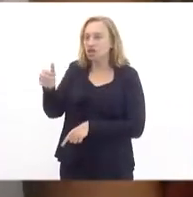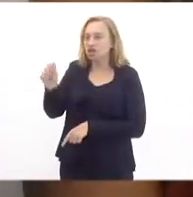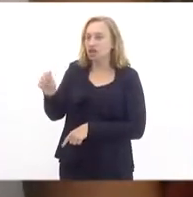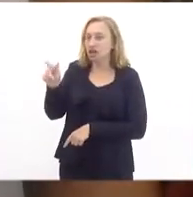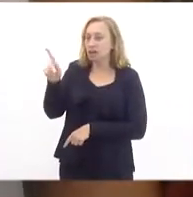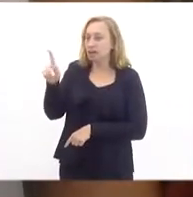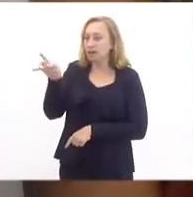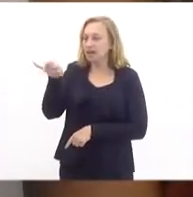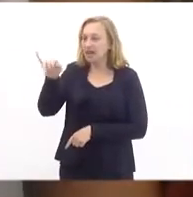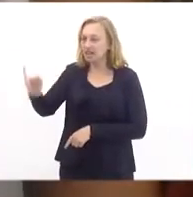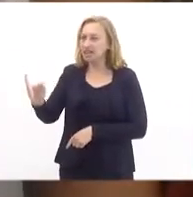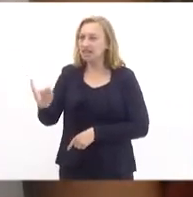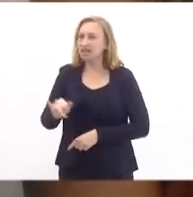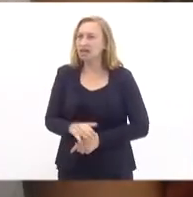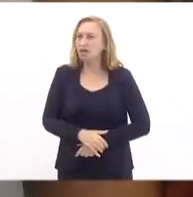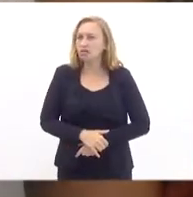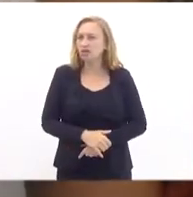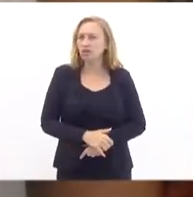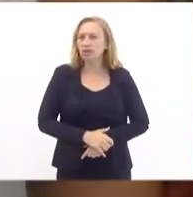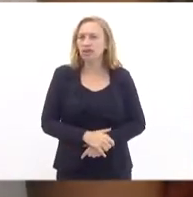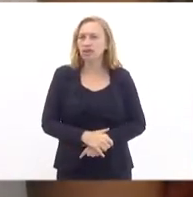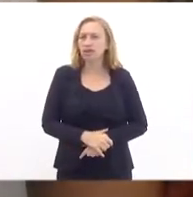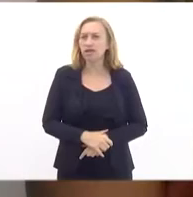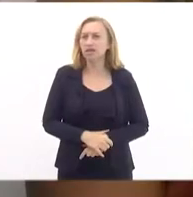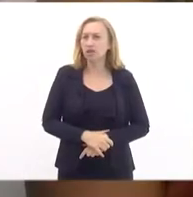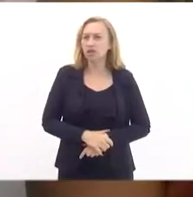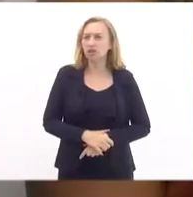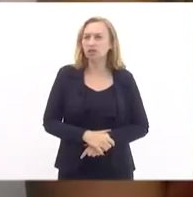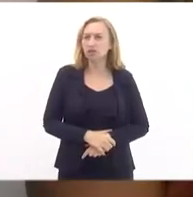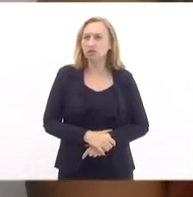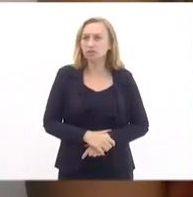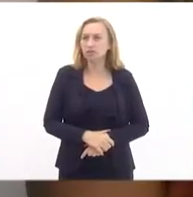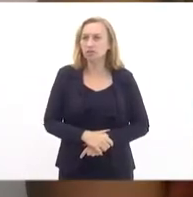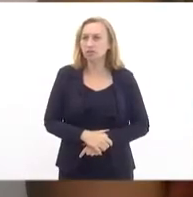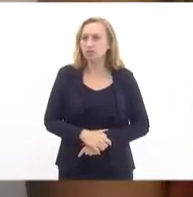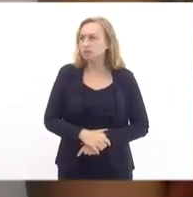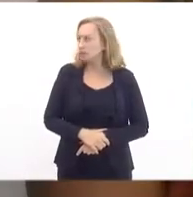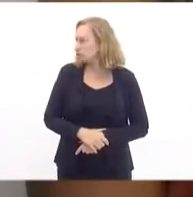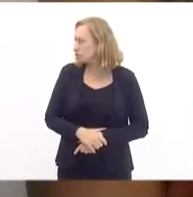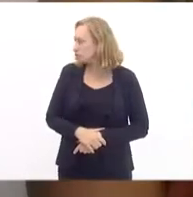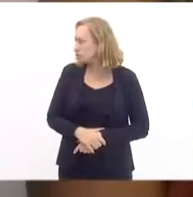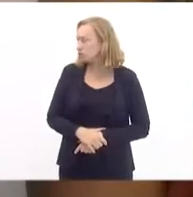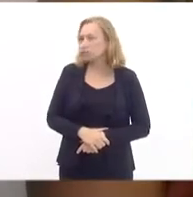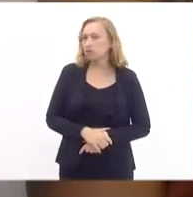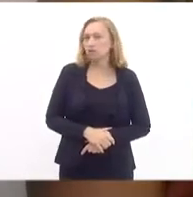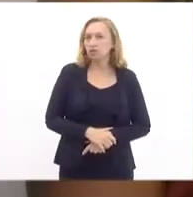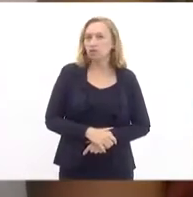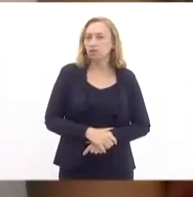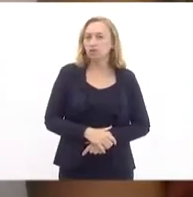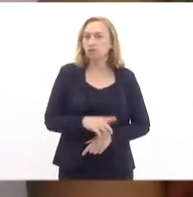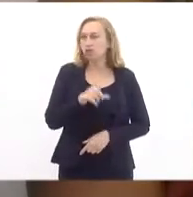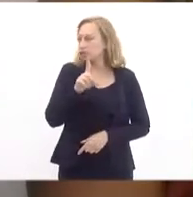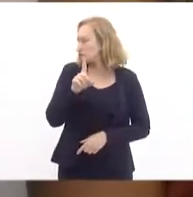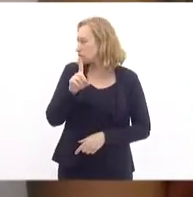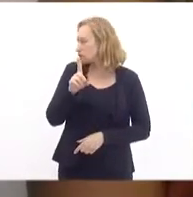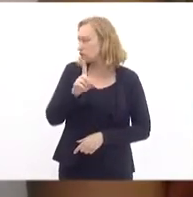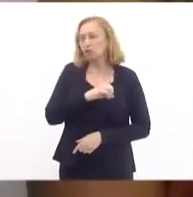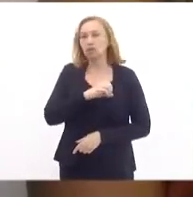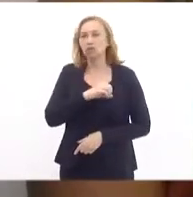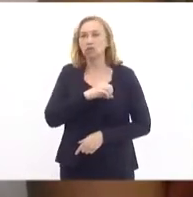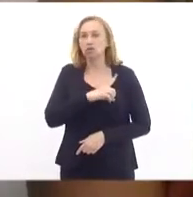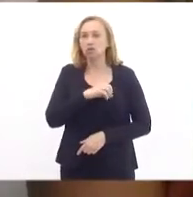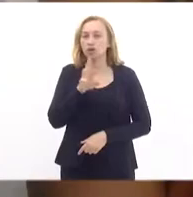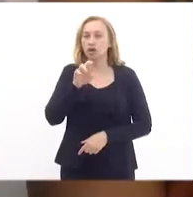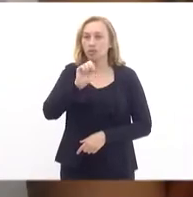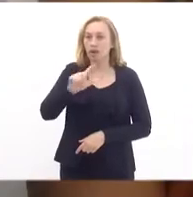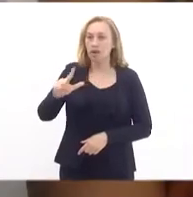compartilham a mesma via permanente, né? Ao contrário do Deodoro, que utilizava uma via própria. Então,